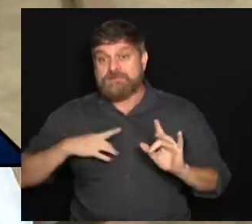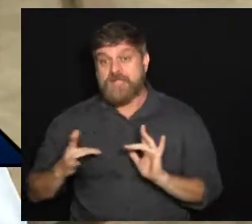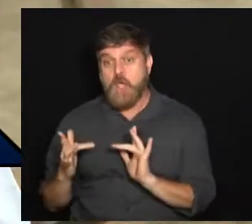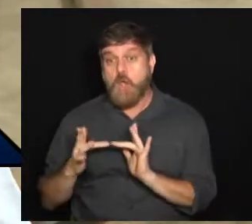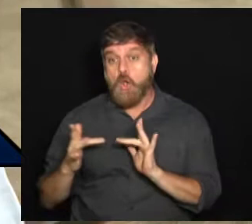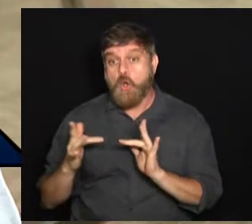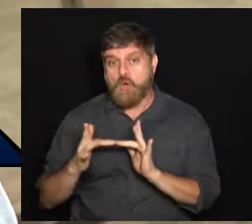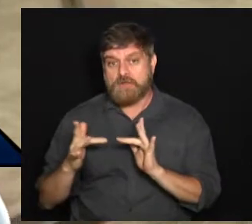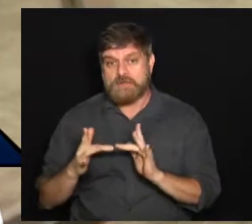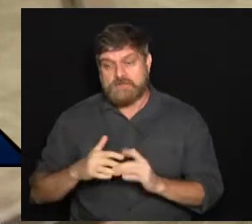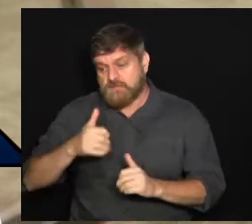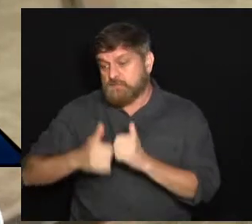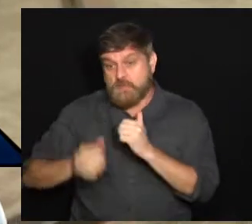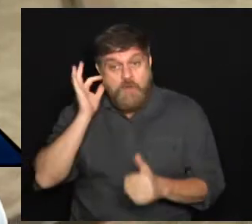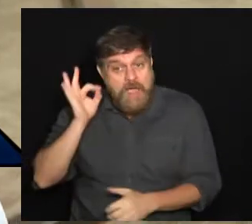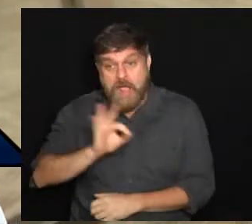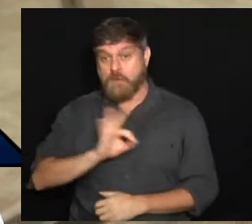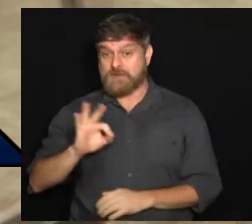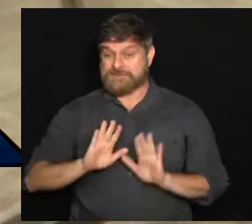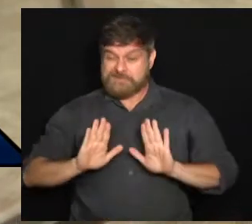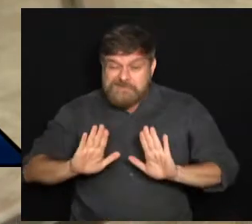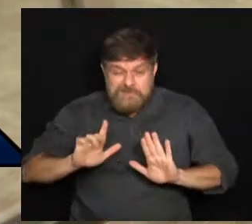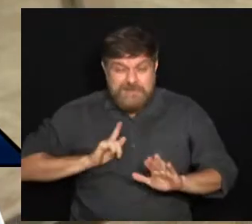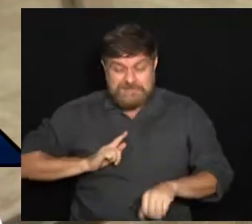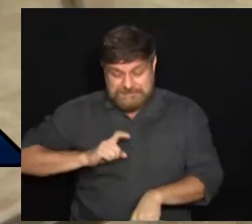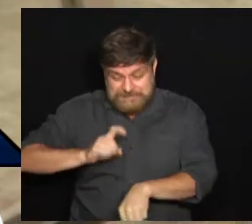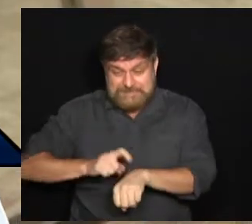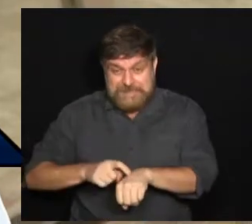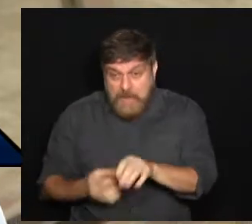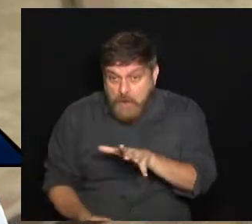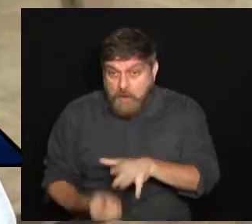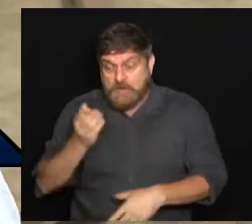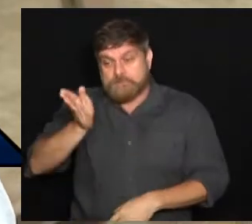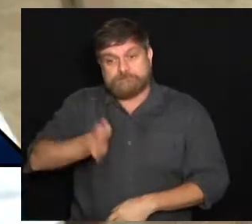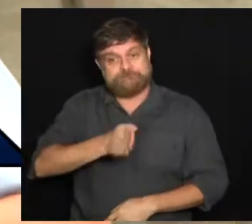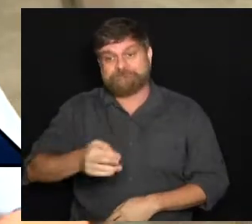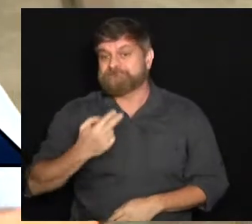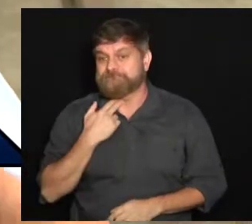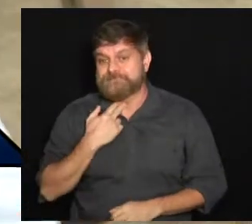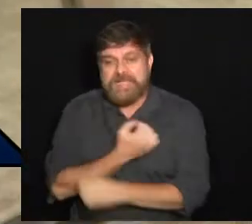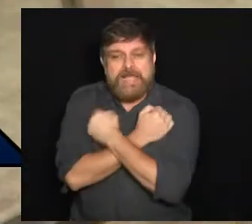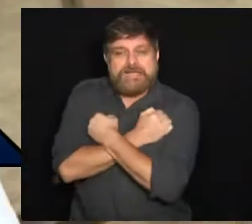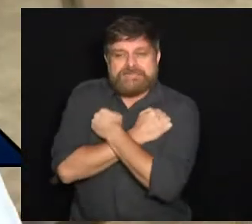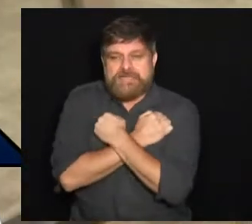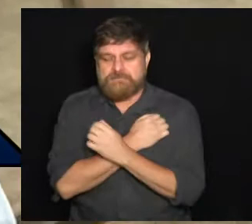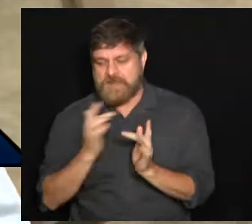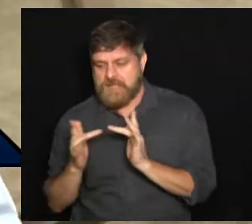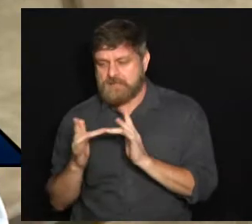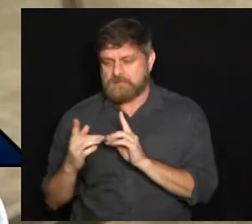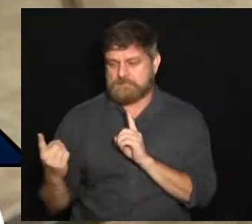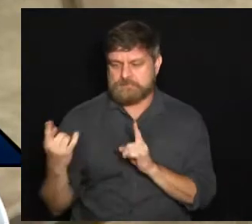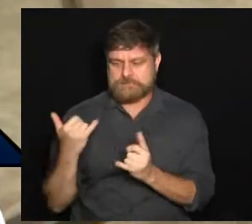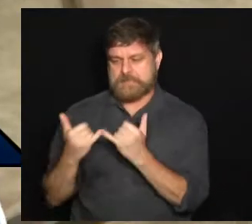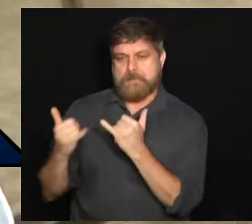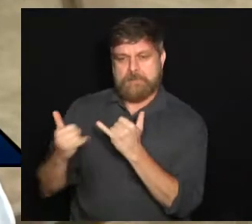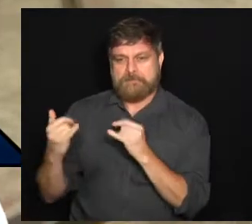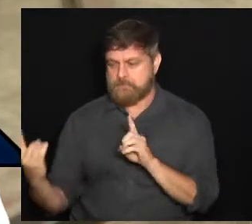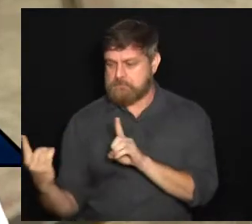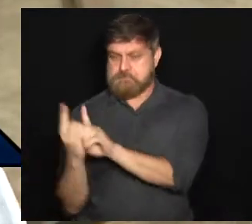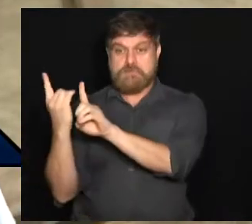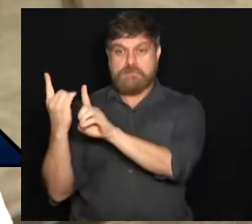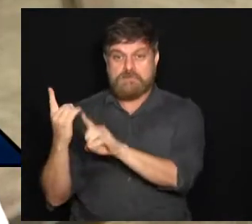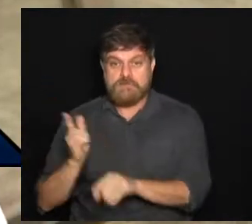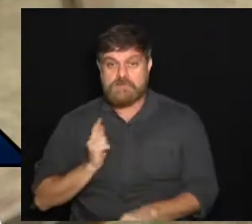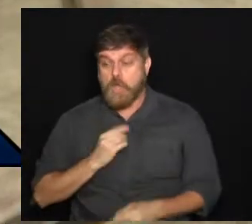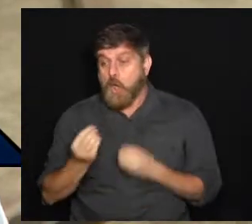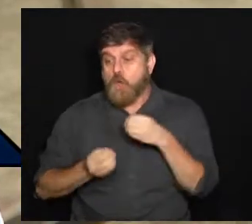É ótimo o futebol, mas é um esporte em que a chance de ter uma transmissão é alta, as pessoas se abraçam, se pegam, se trombam. E aí é legal as pessoas saberem como é que